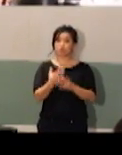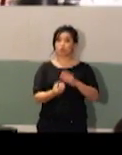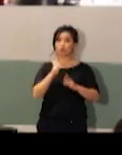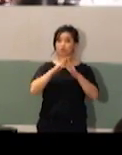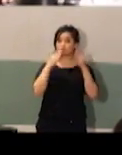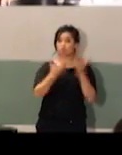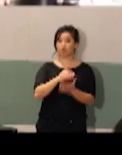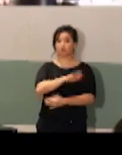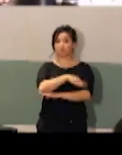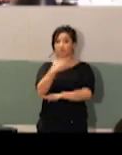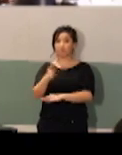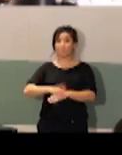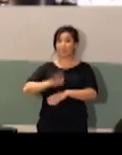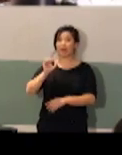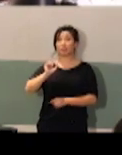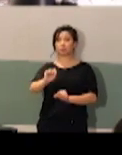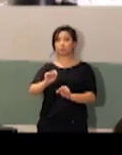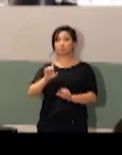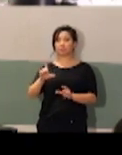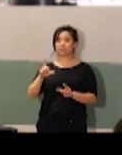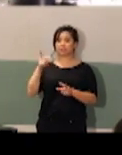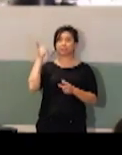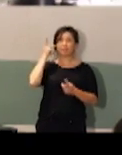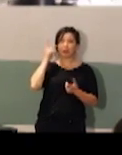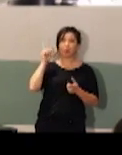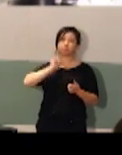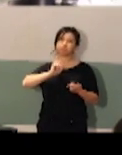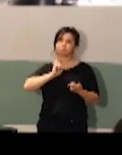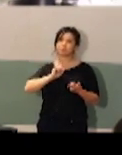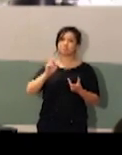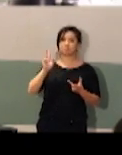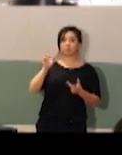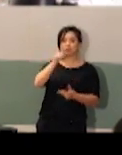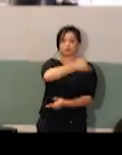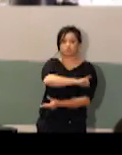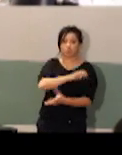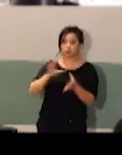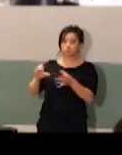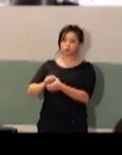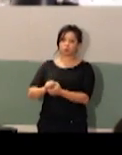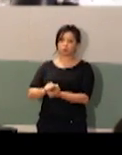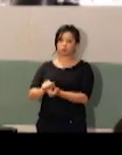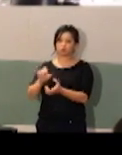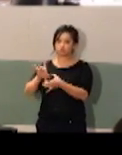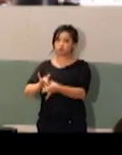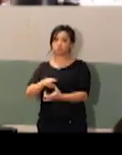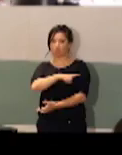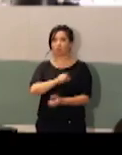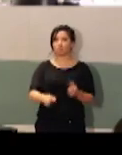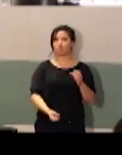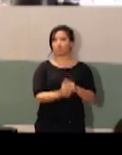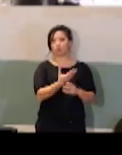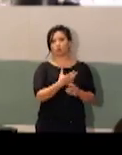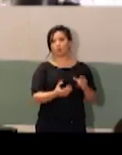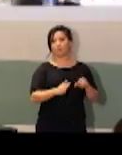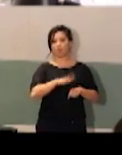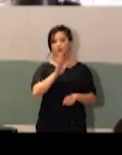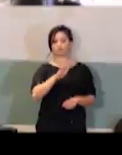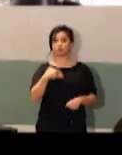E é isso que nós vamos fazer no Distrito Federal. Definindo plano de cargos e salários em conjunto com os